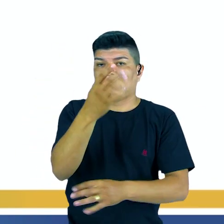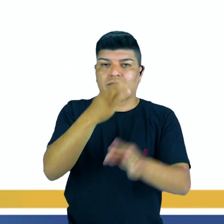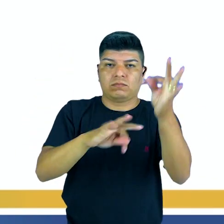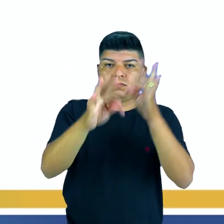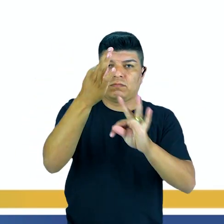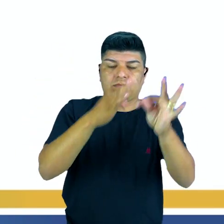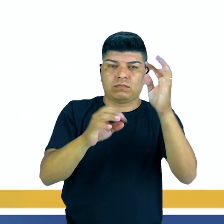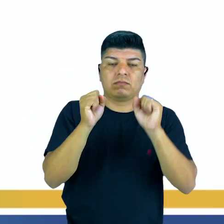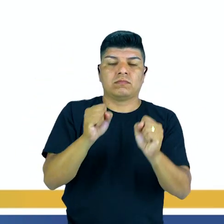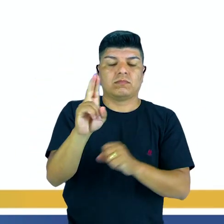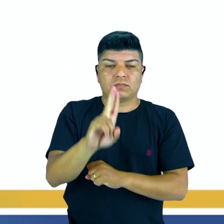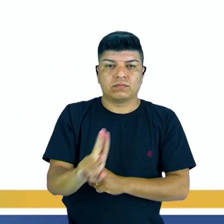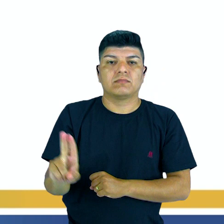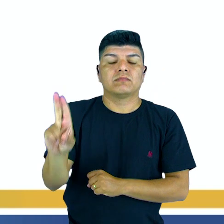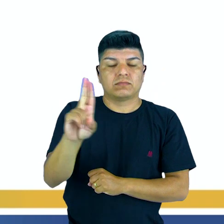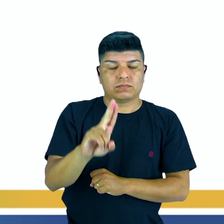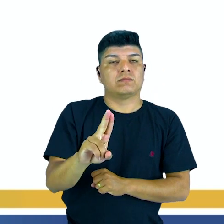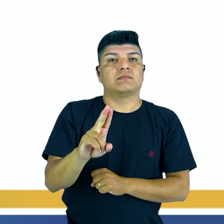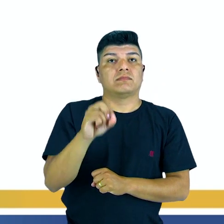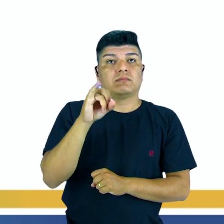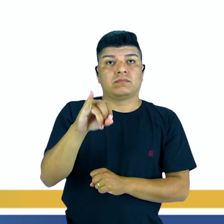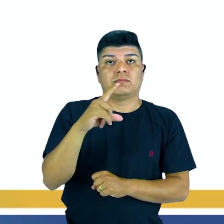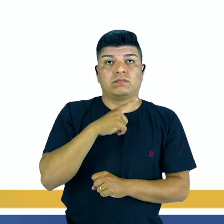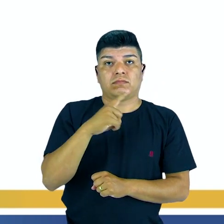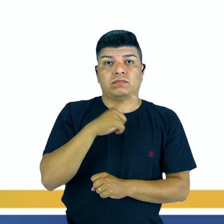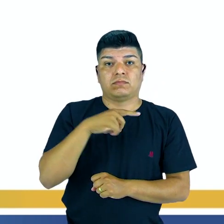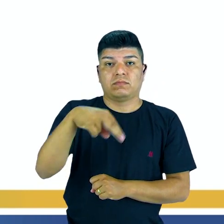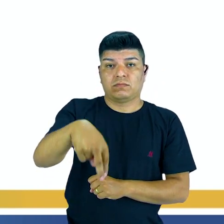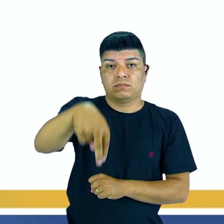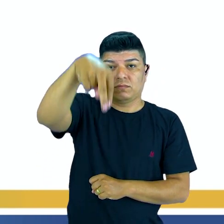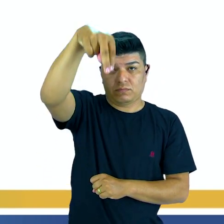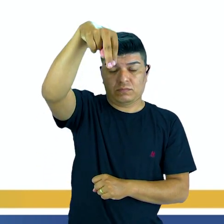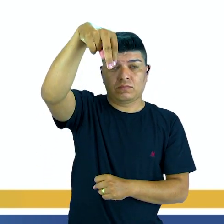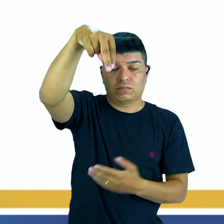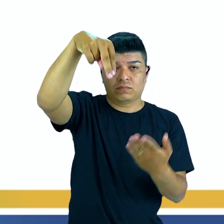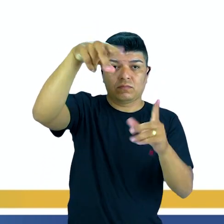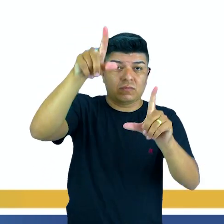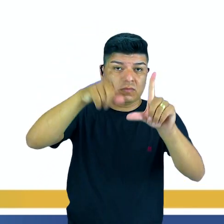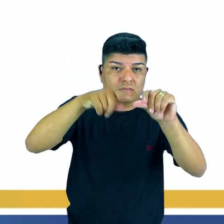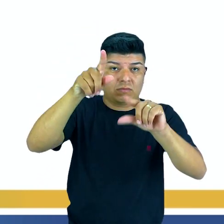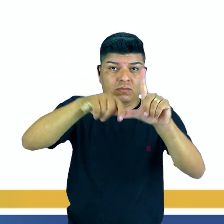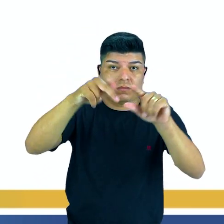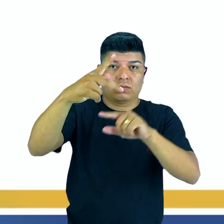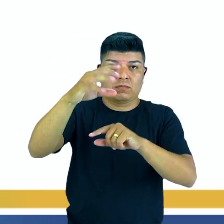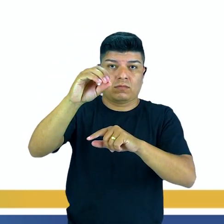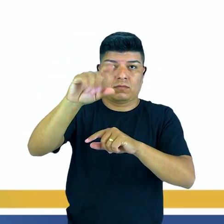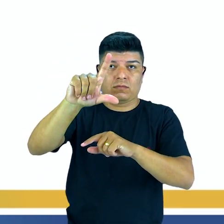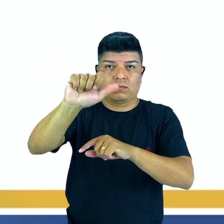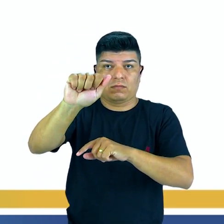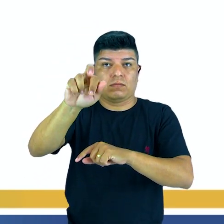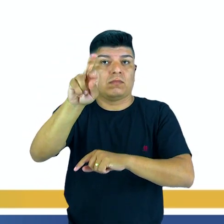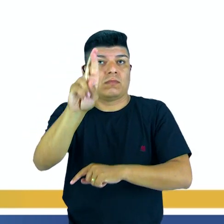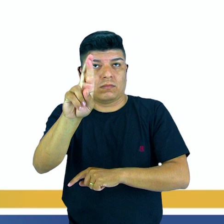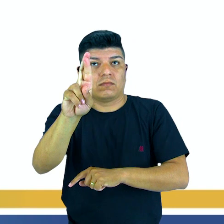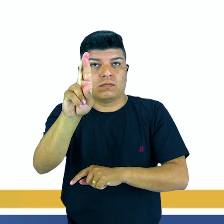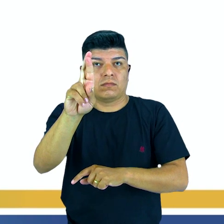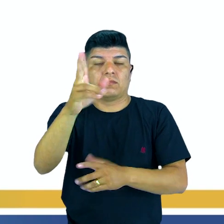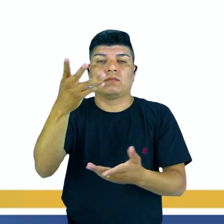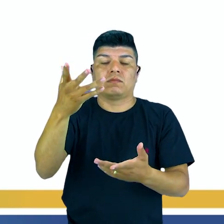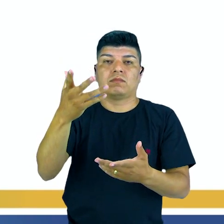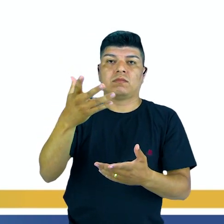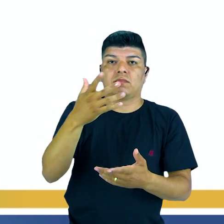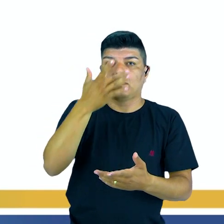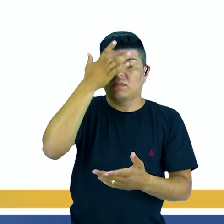pode ser utilizada. Se você estiver no hemisfério norte, a estrela polar vai ser a localização, tá? Os